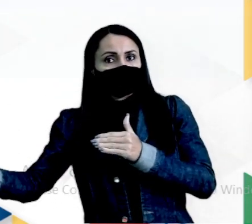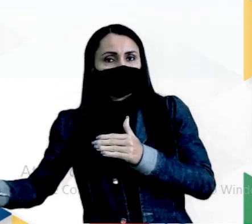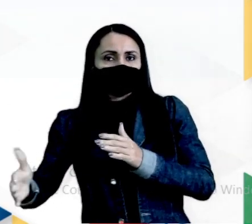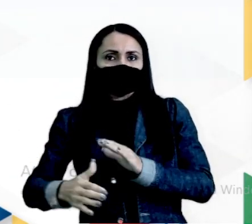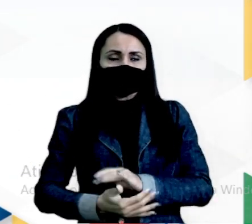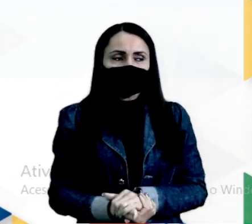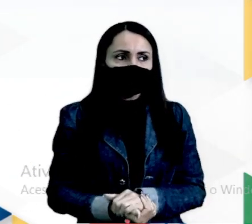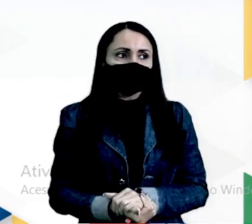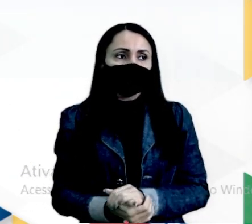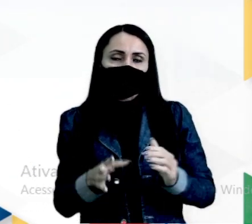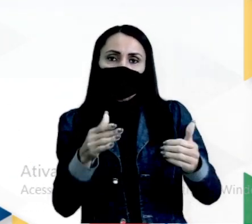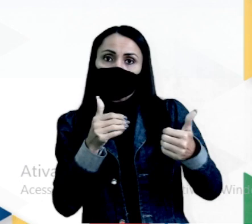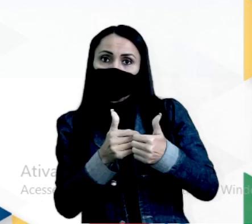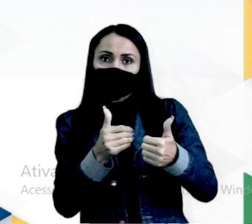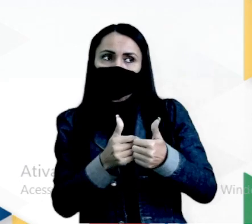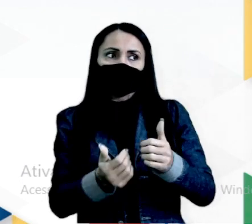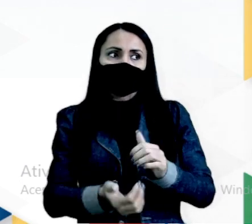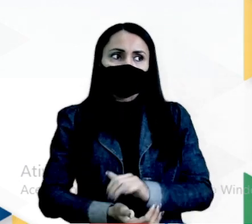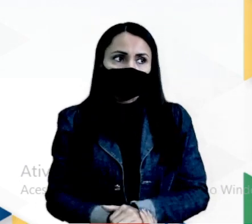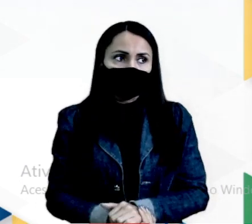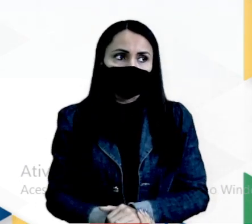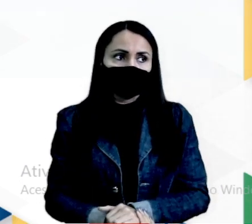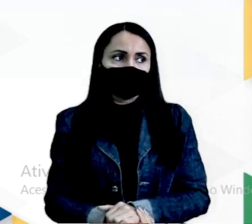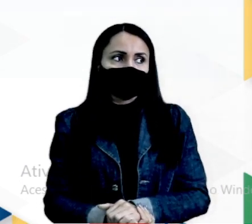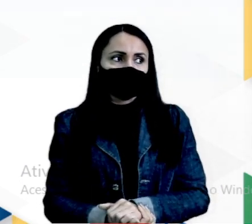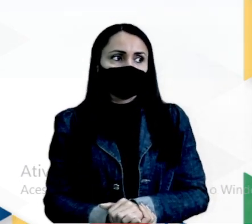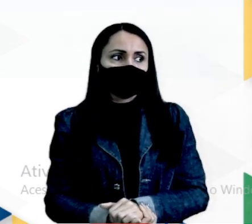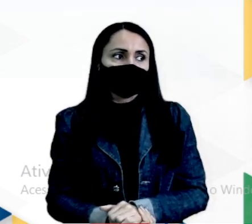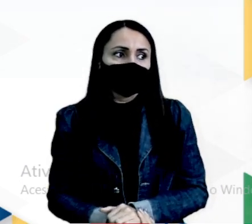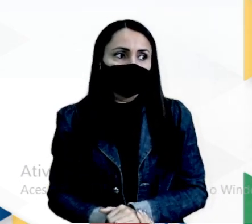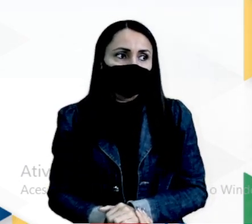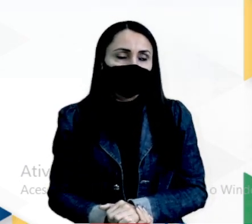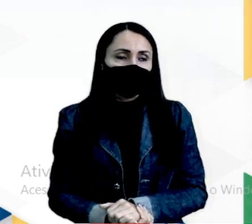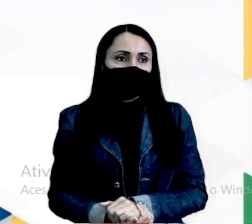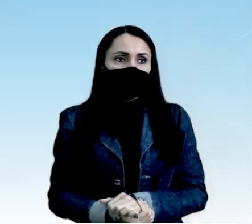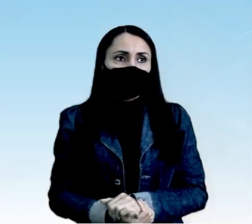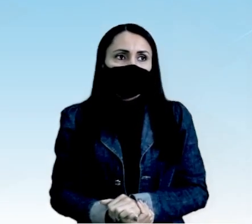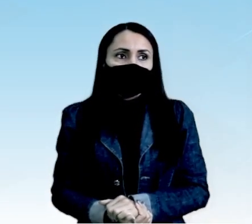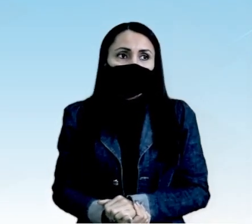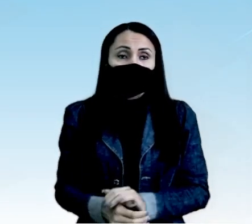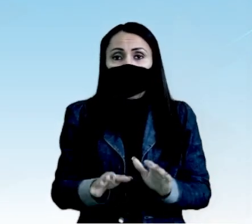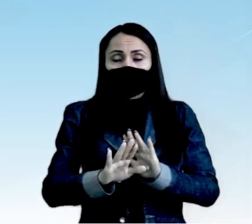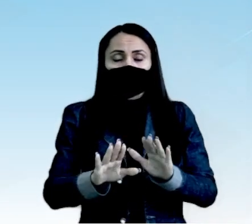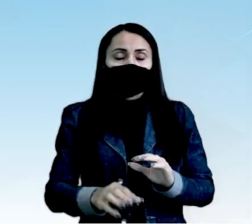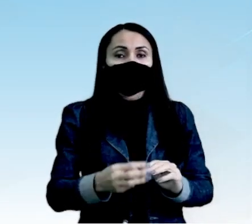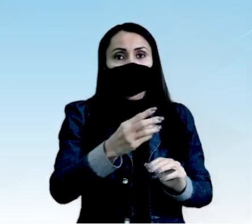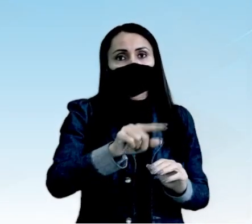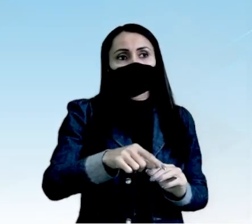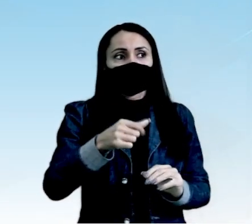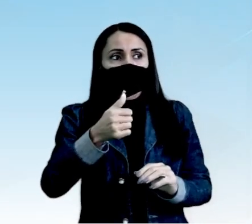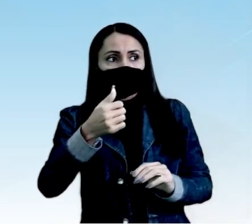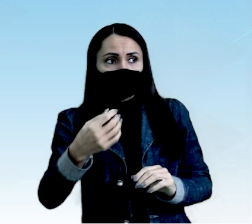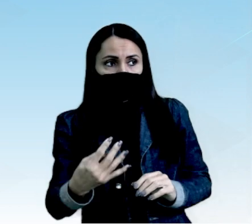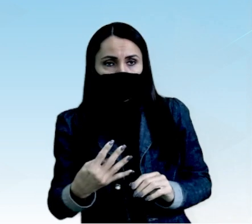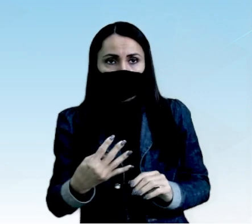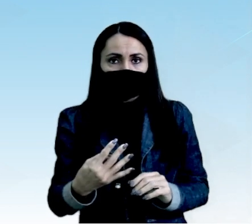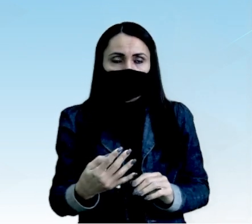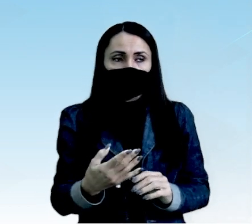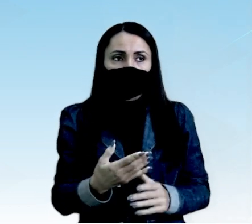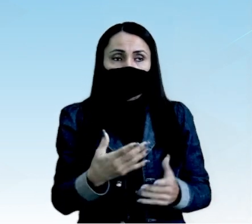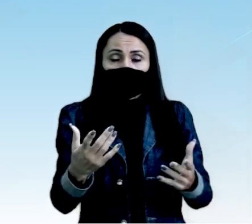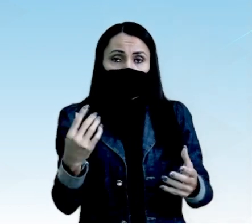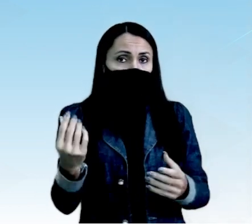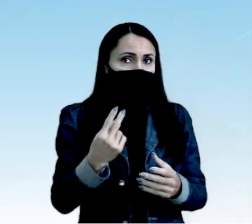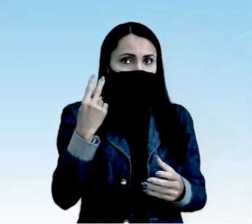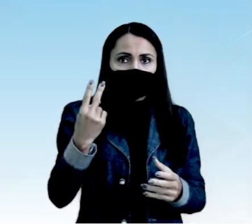uma aproximação grosseira. Há um erro? Sim, porque não é 3,14. Não é esse